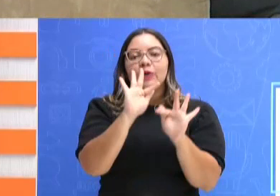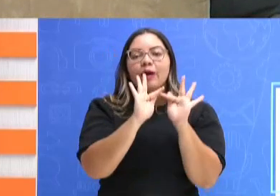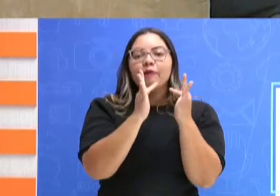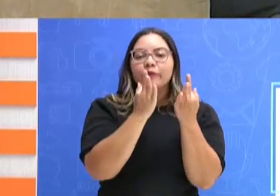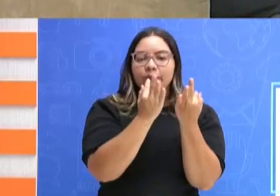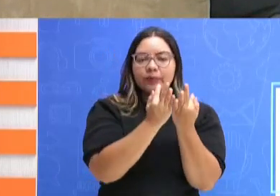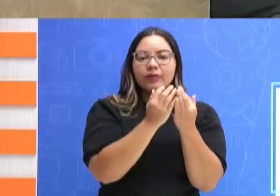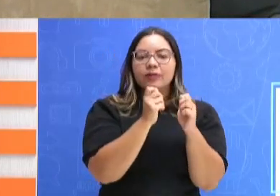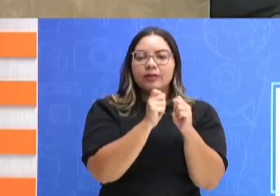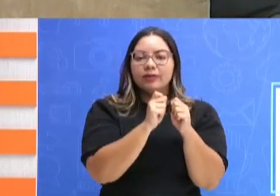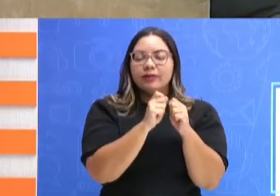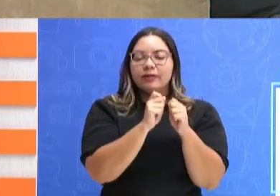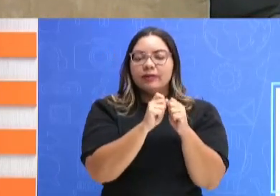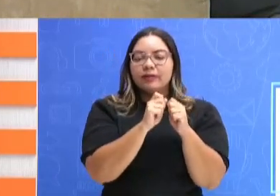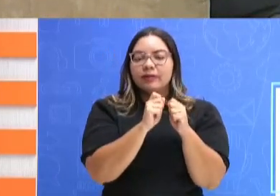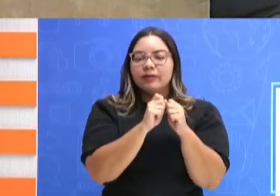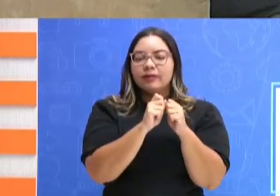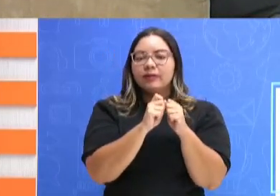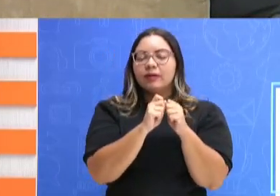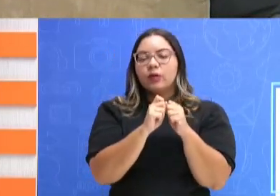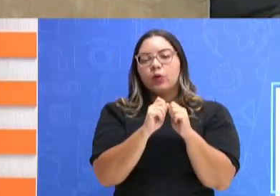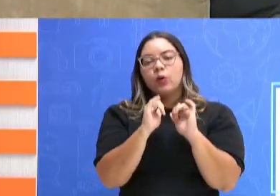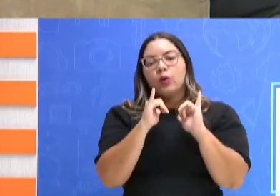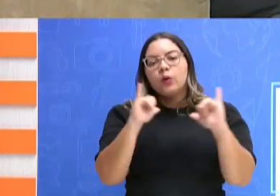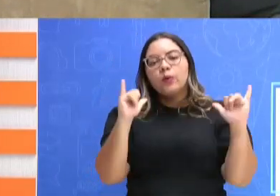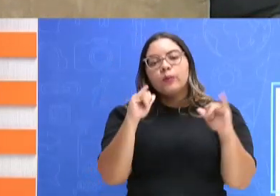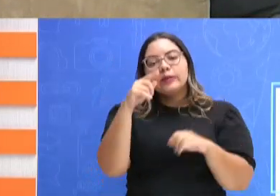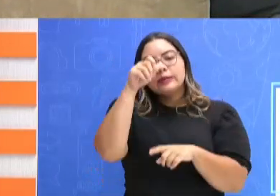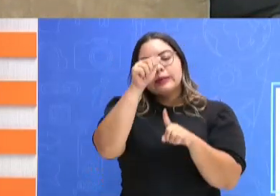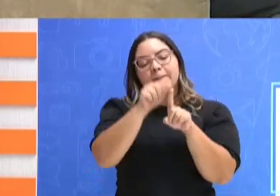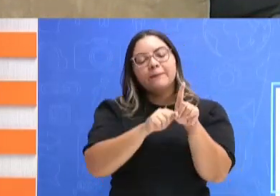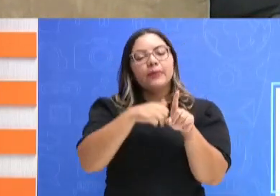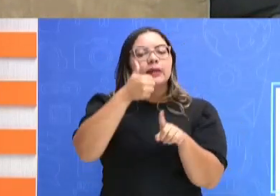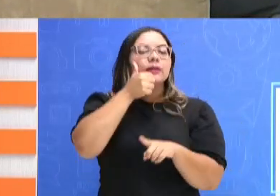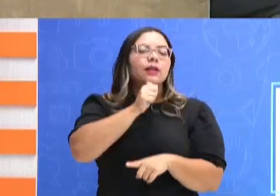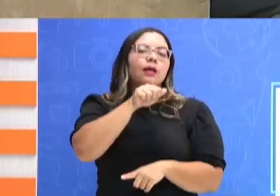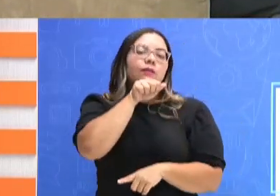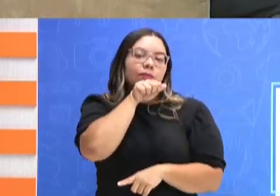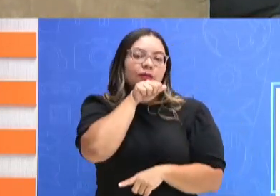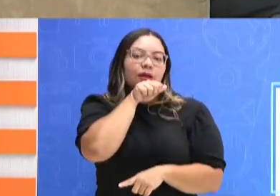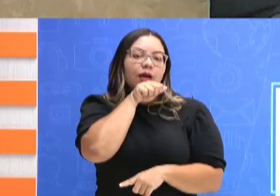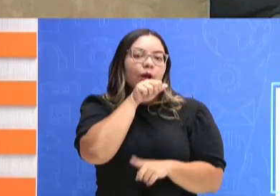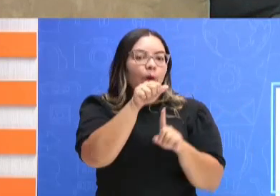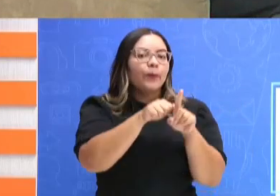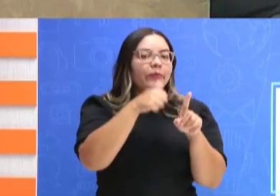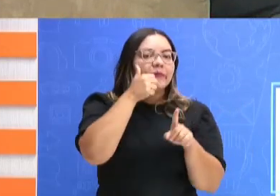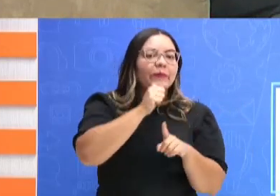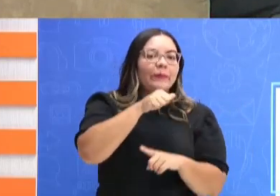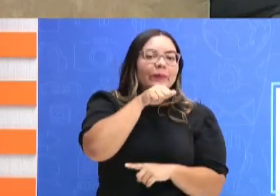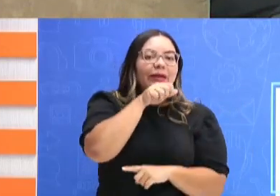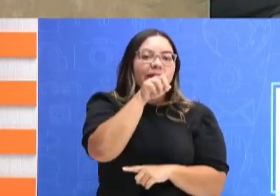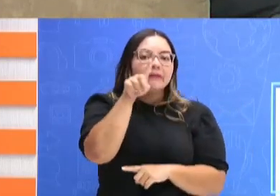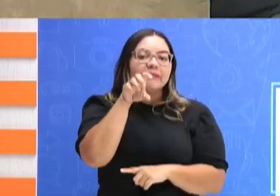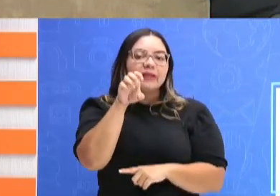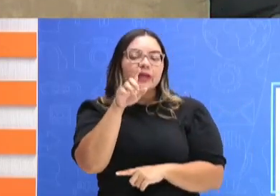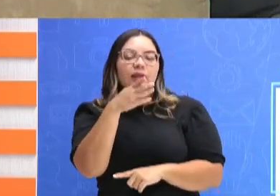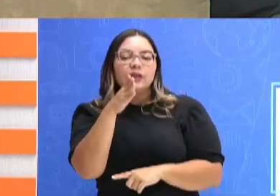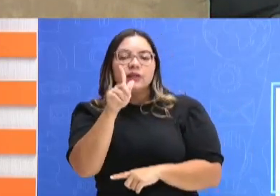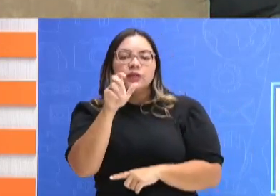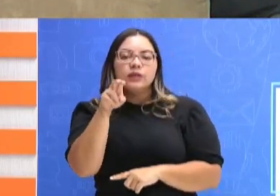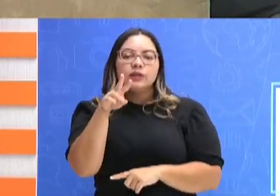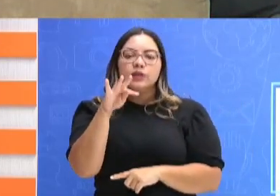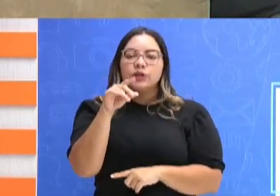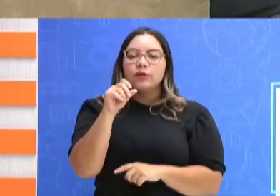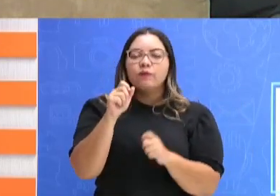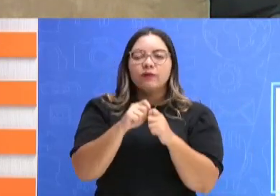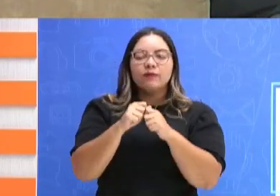homenagem, prestando uma homenagem aqui nesse mês das mães, que é um mês que seu pai sempre fez há muitos anos, eu era